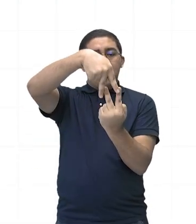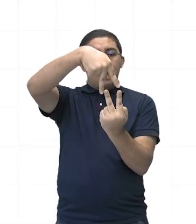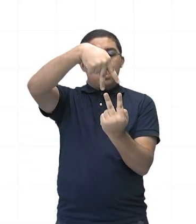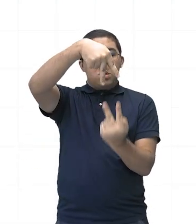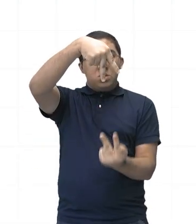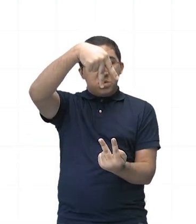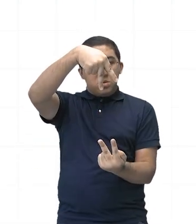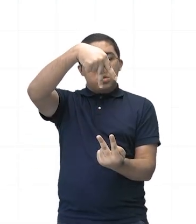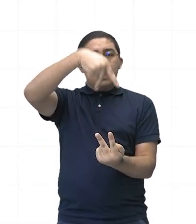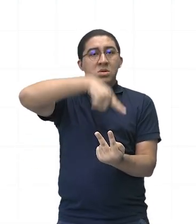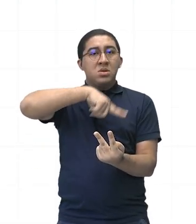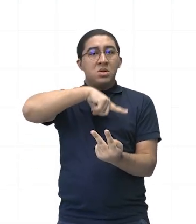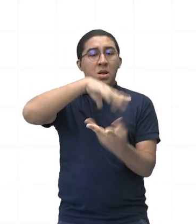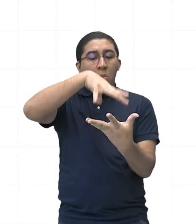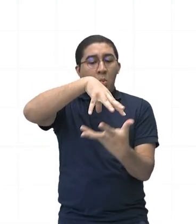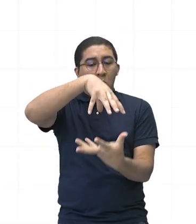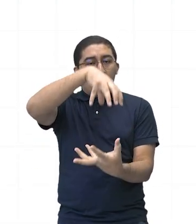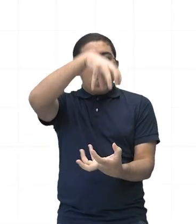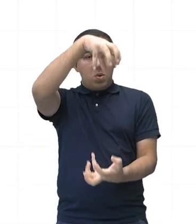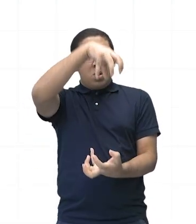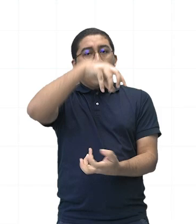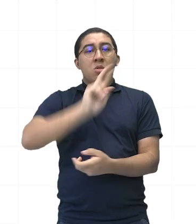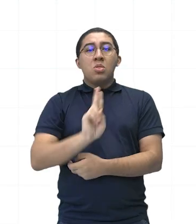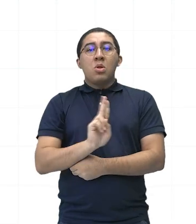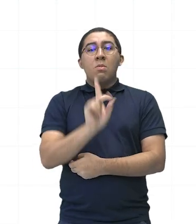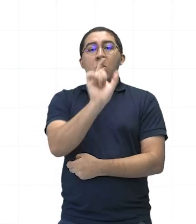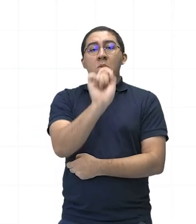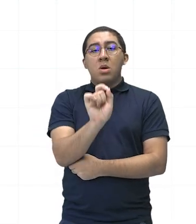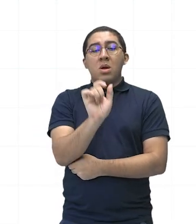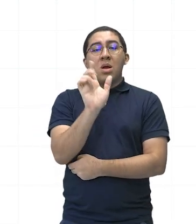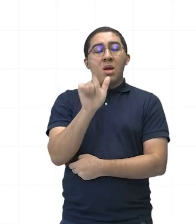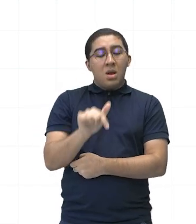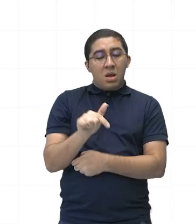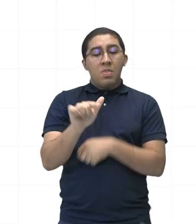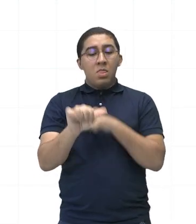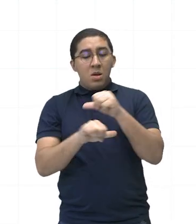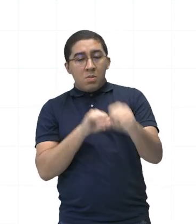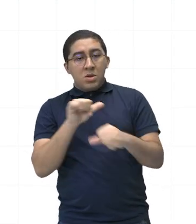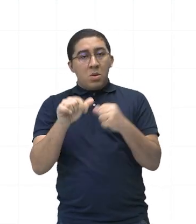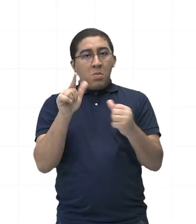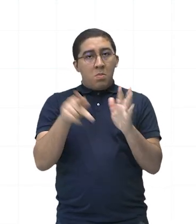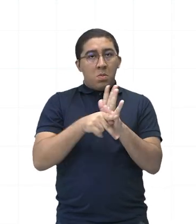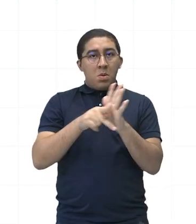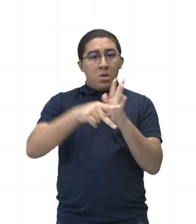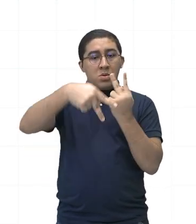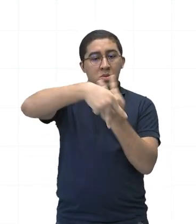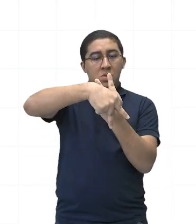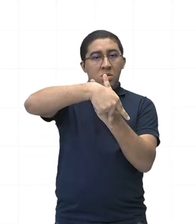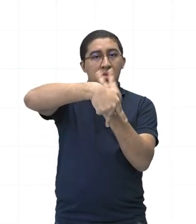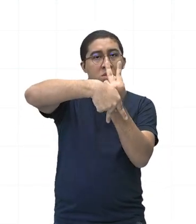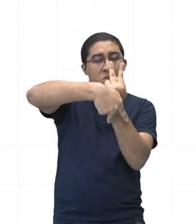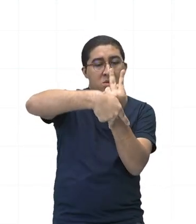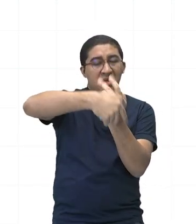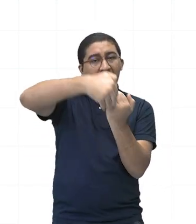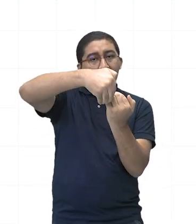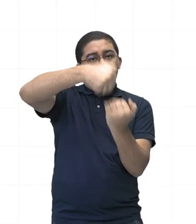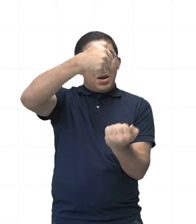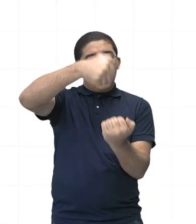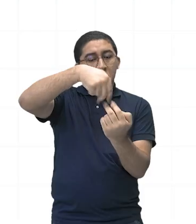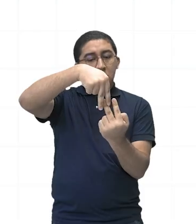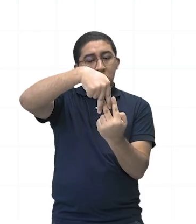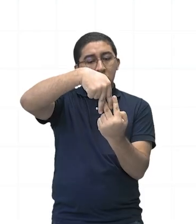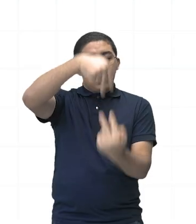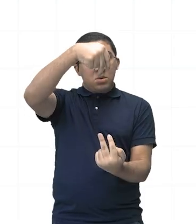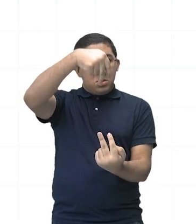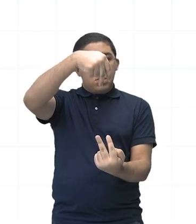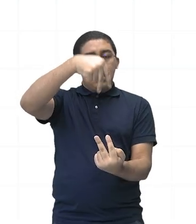dos polos da célula. Isso é o que a gente chama de migração das cromátides irmãs para os polos opostos